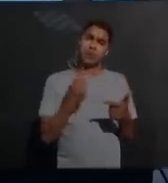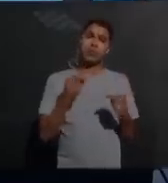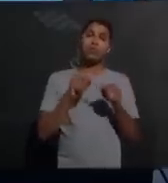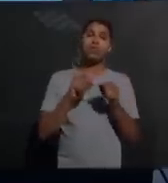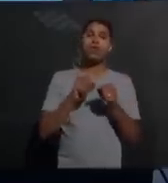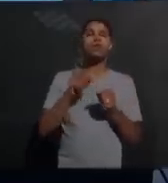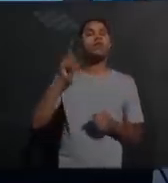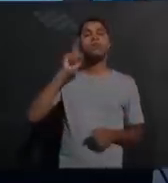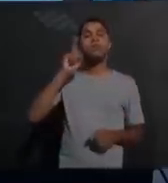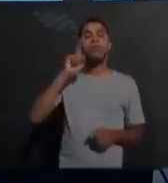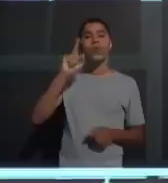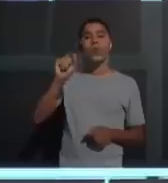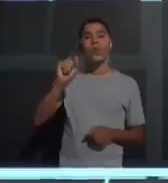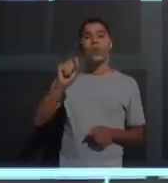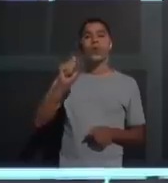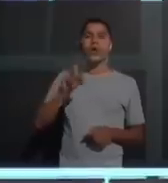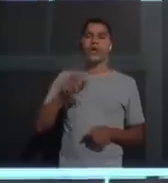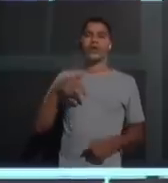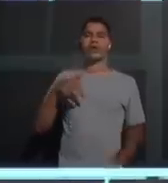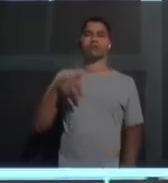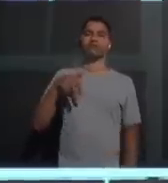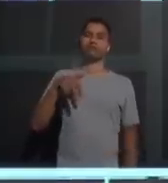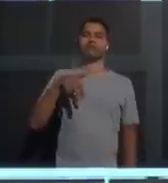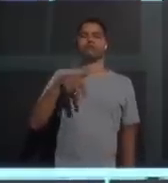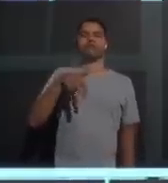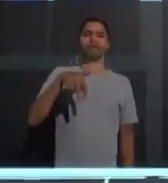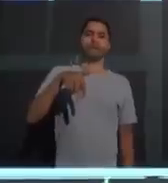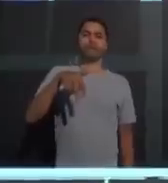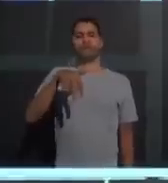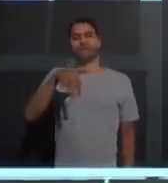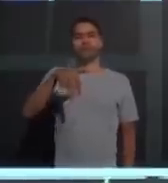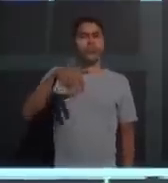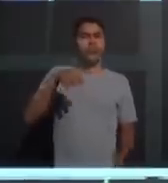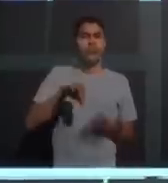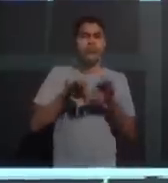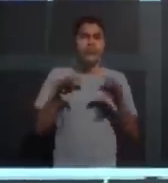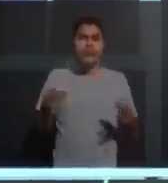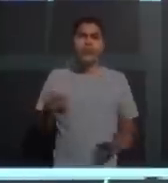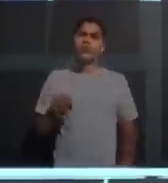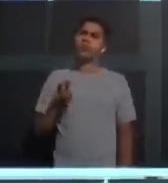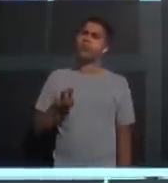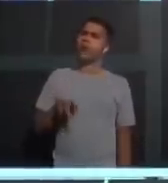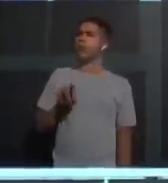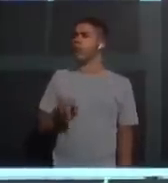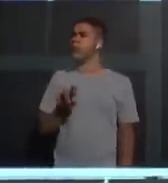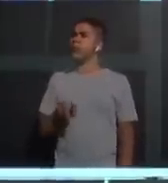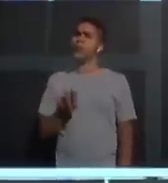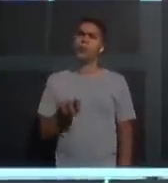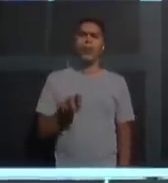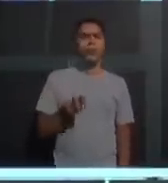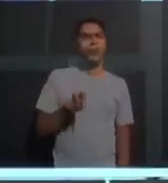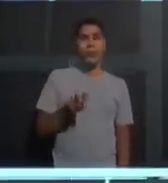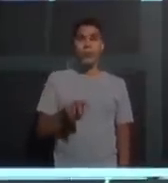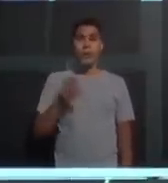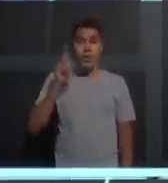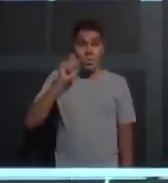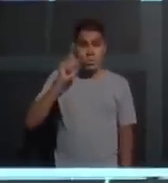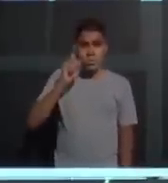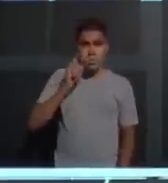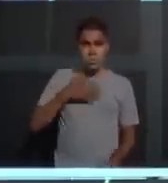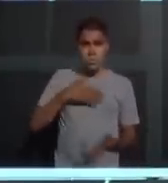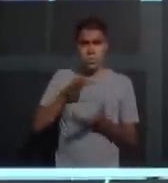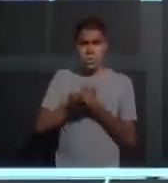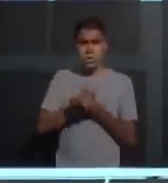no nosso dia a dia fazer uma caminhada que é uma coisa simples você sair para caminhar todos os dias quando o meu marido está aqui em belo